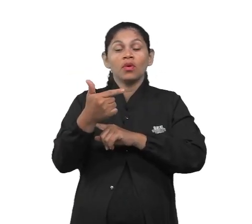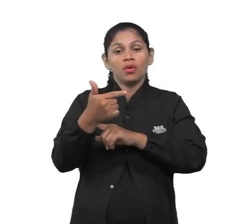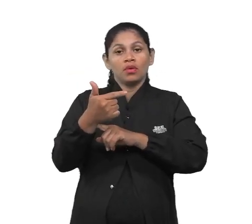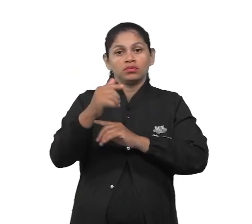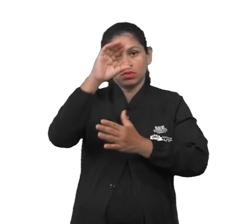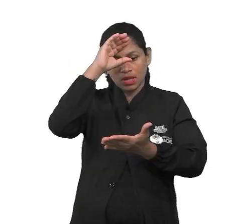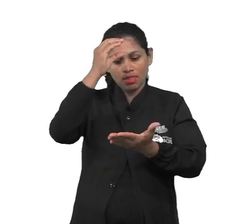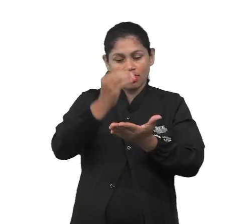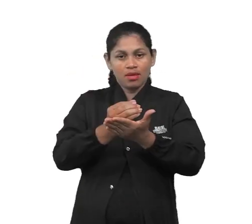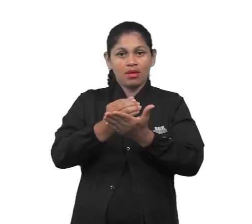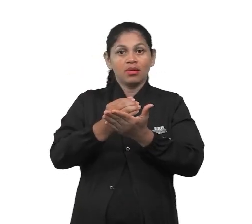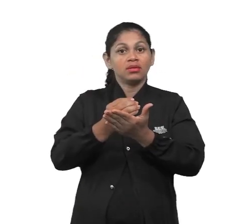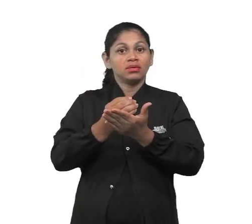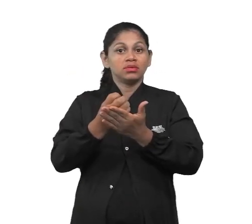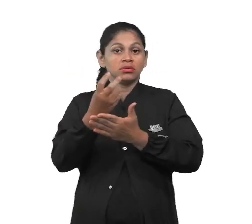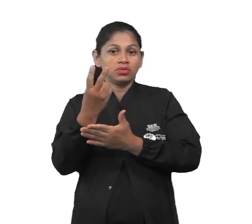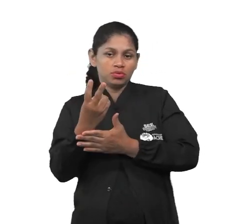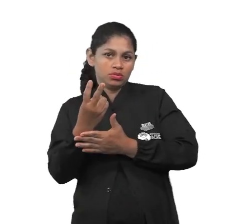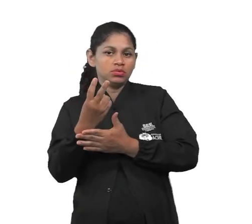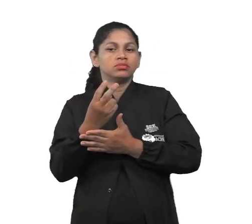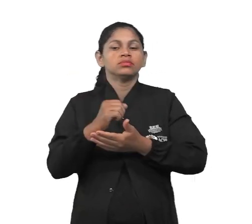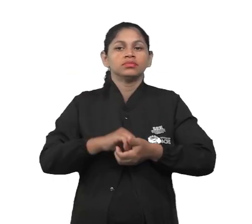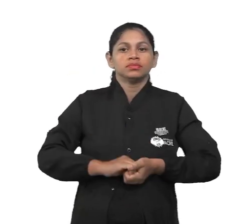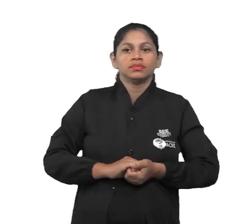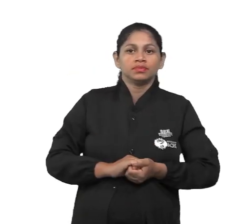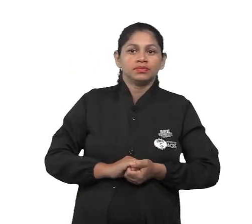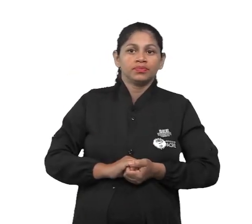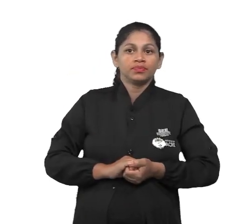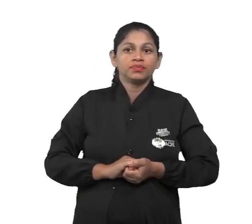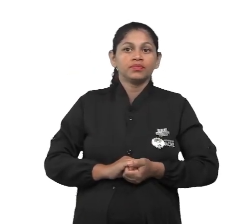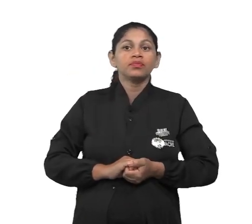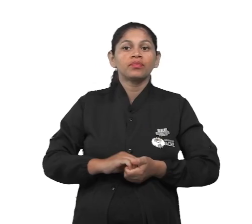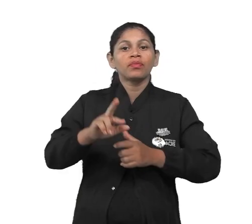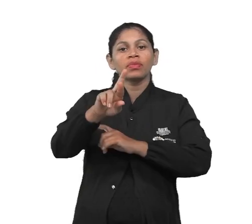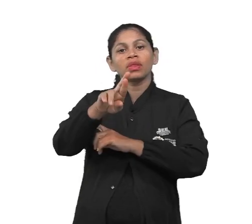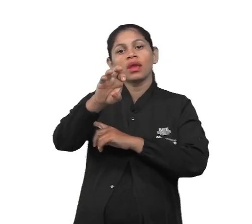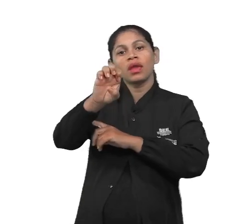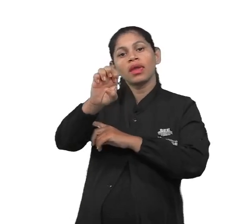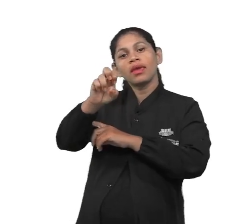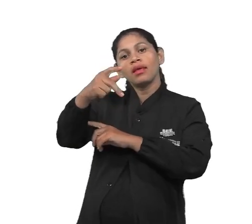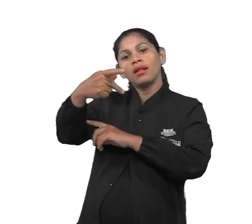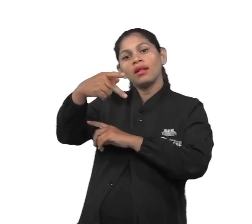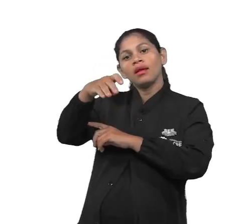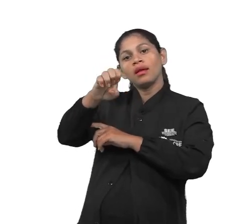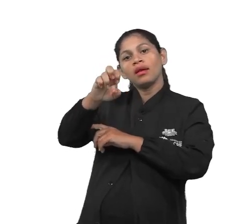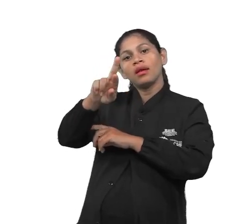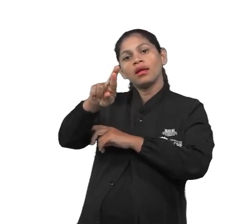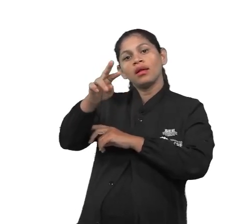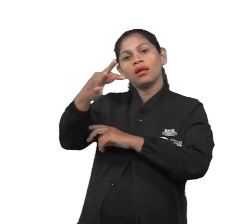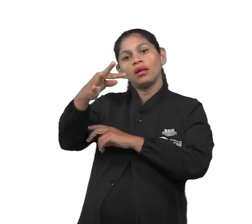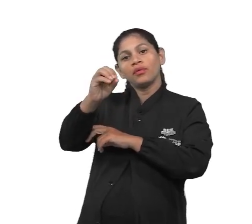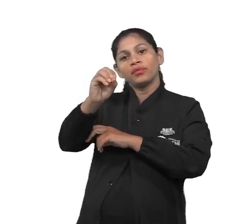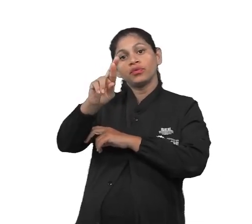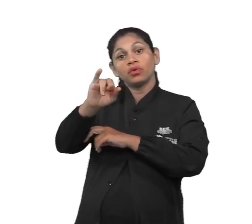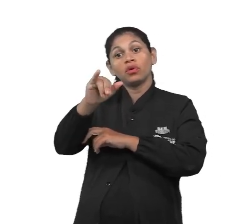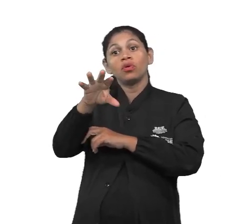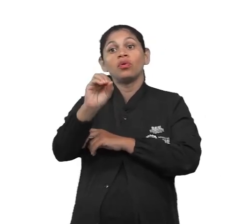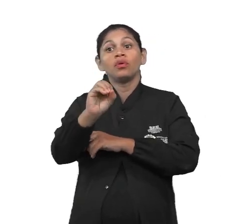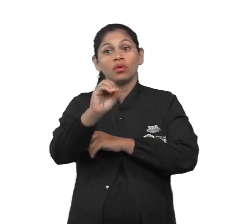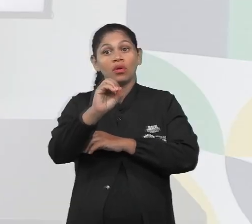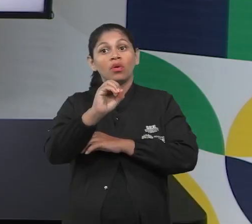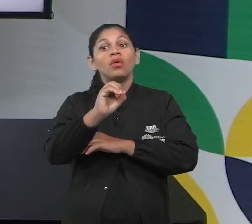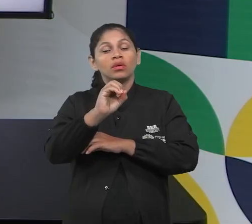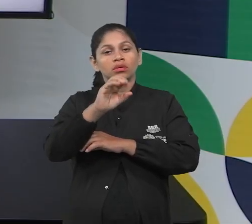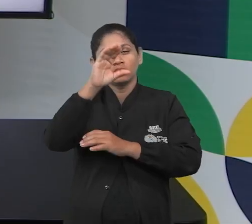tese 2. O repertório. Esse repertório vai falar sobre a minha tese. Então, se é uma tese